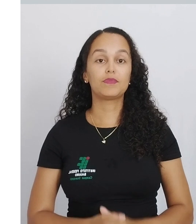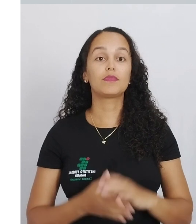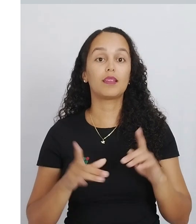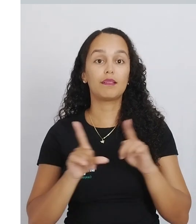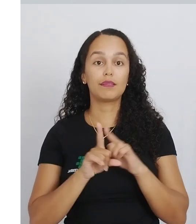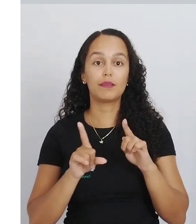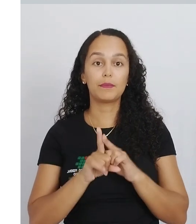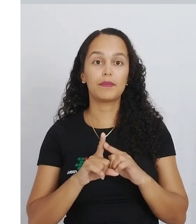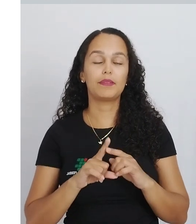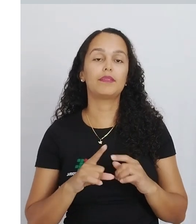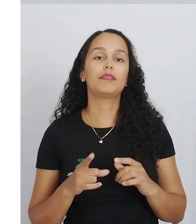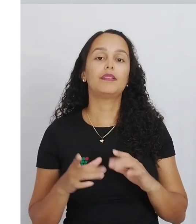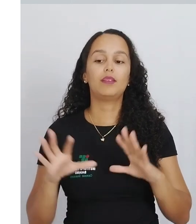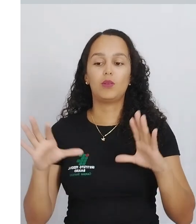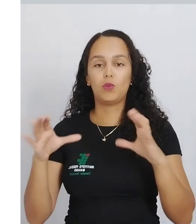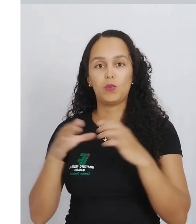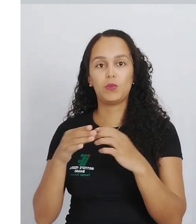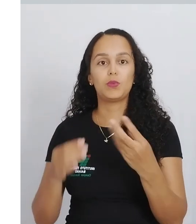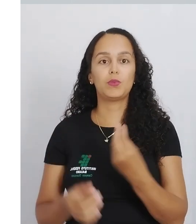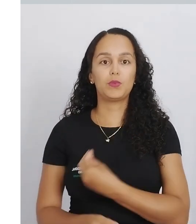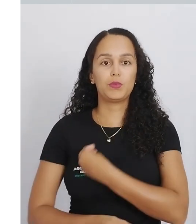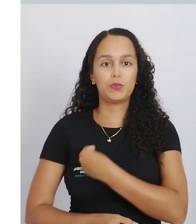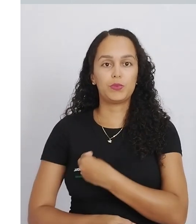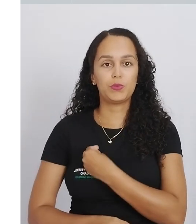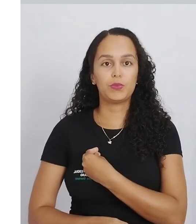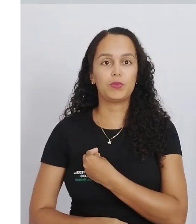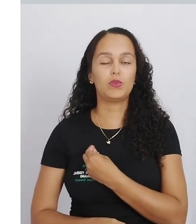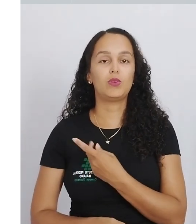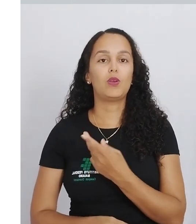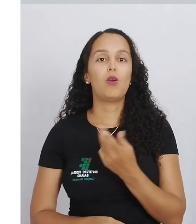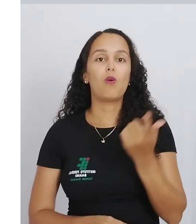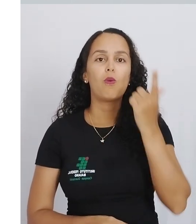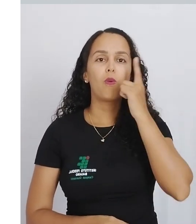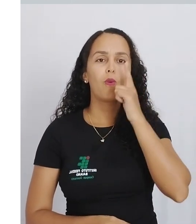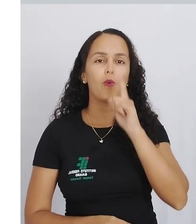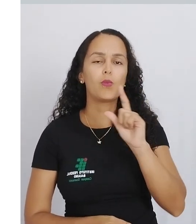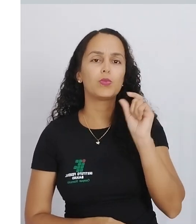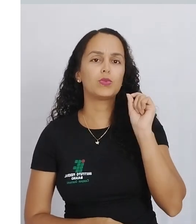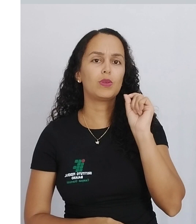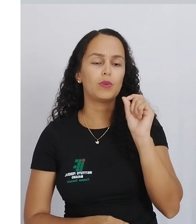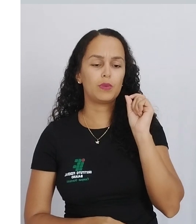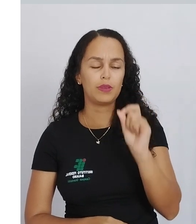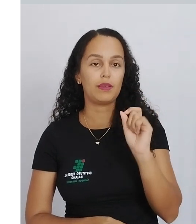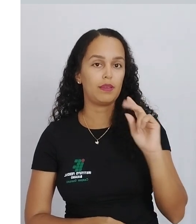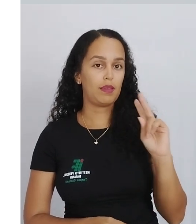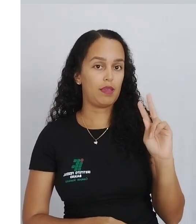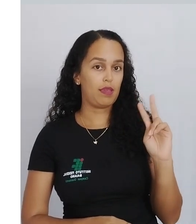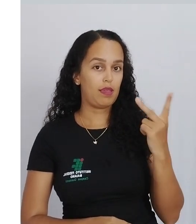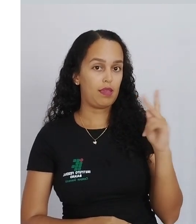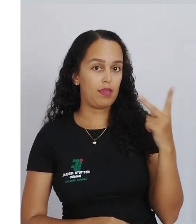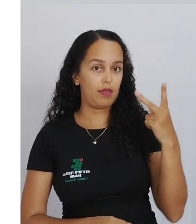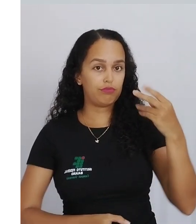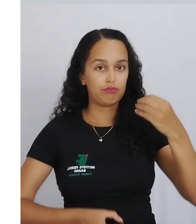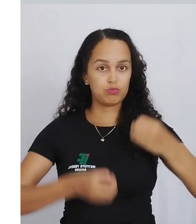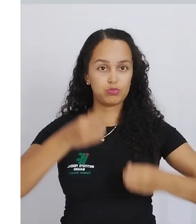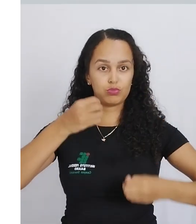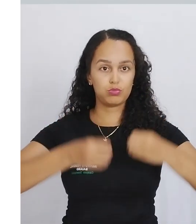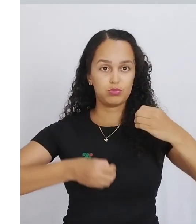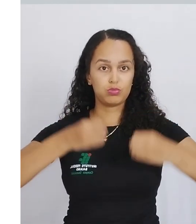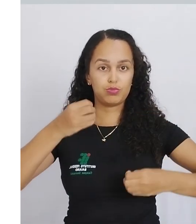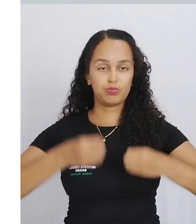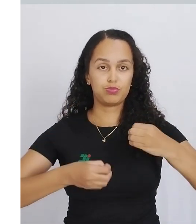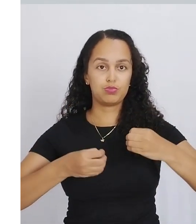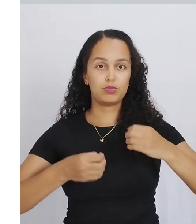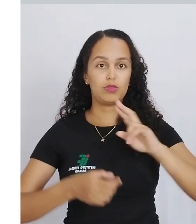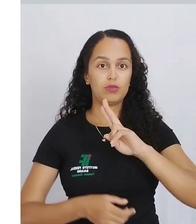Os seres vivos eles são capazes, né, de manter um estado chamado de homeostase, que é um estado de equilíbrio, que é quando eles conseguem,